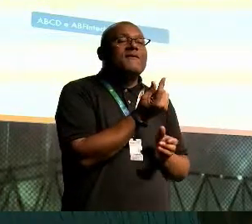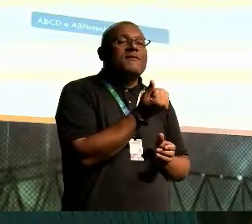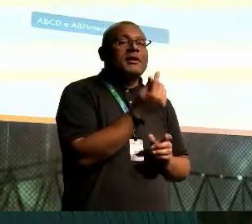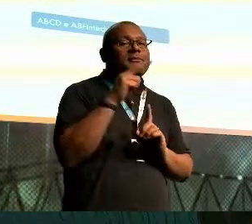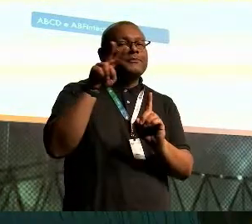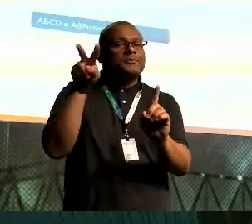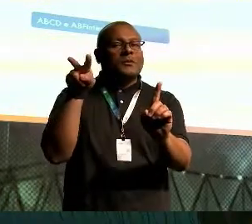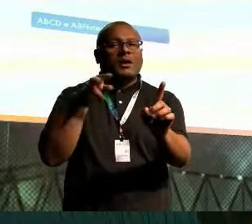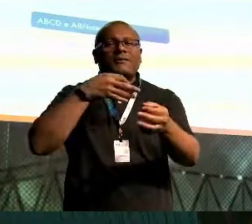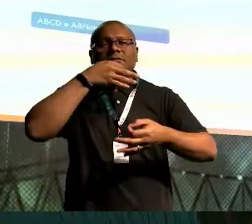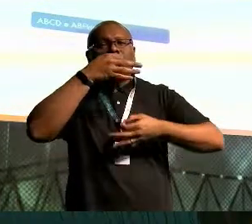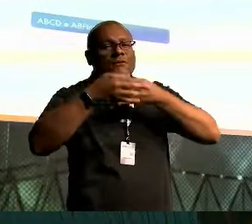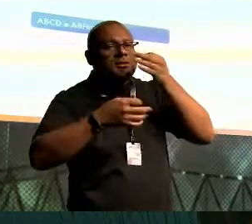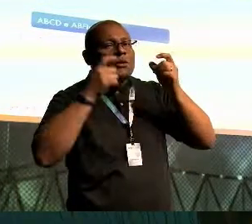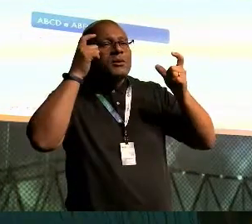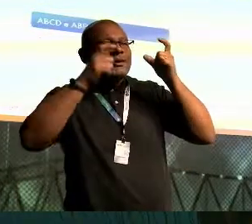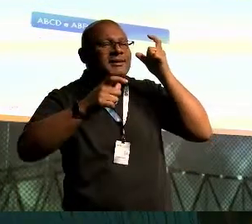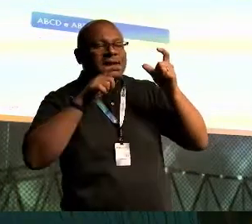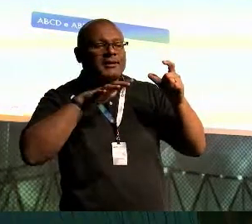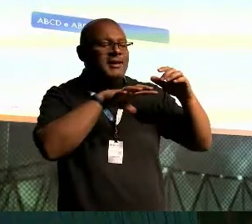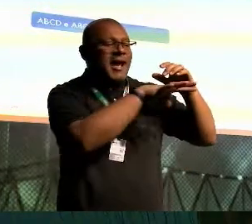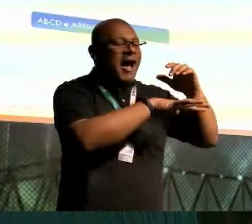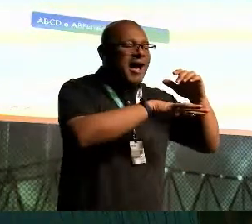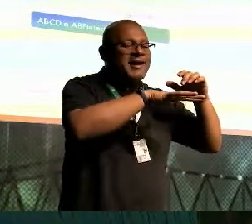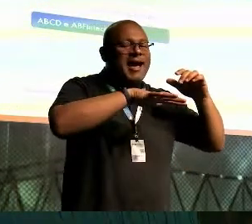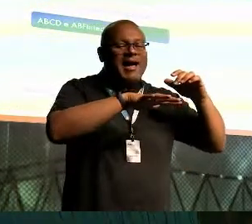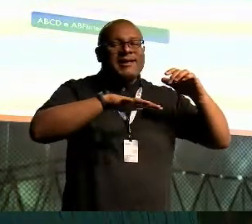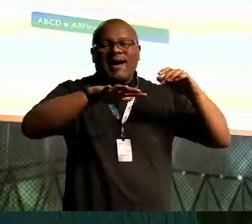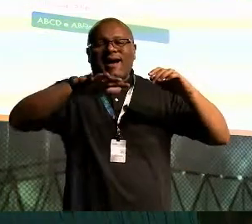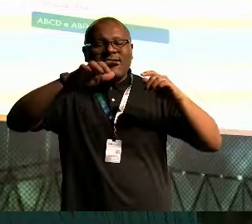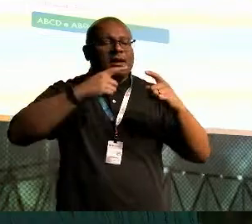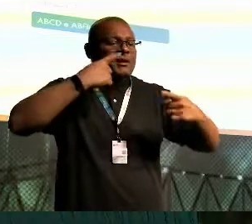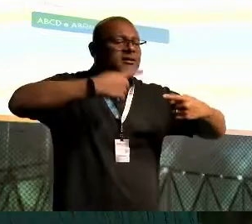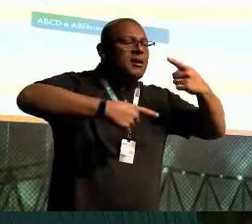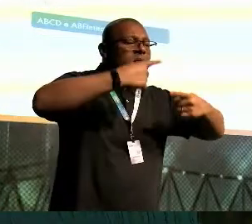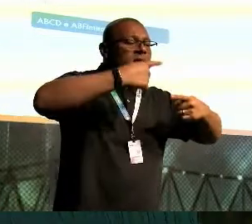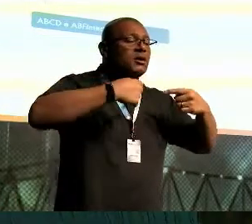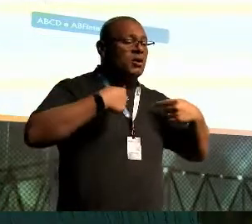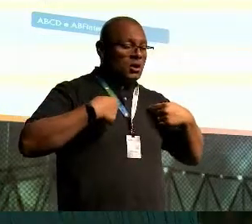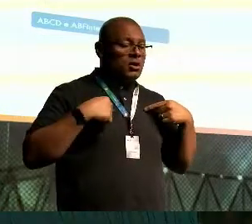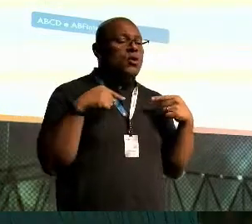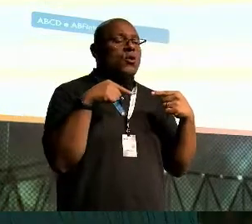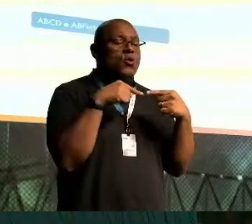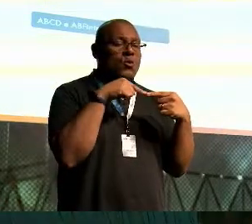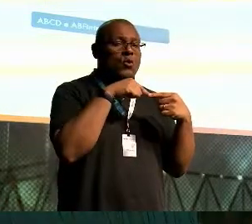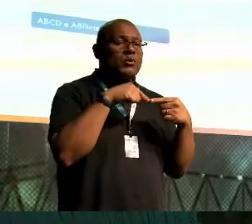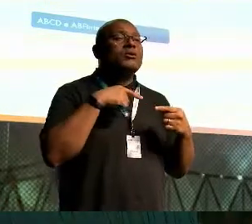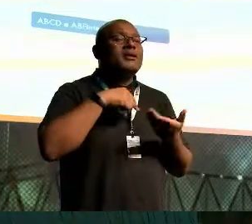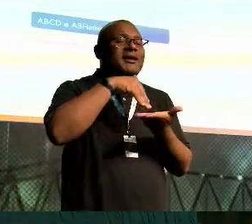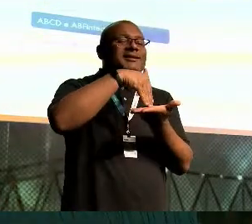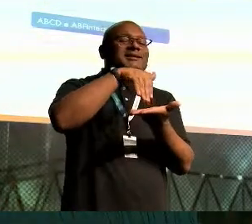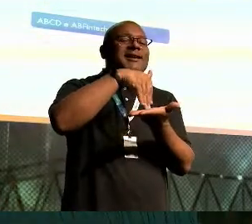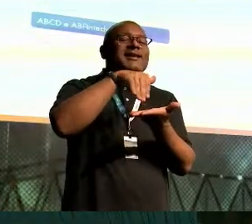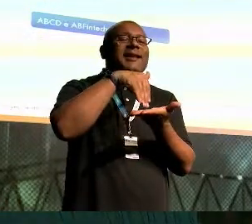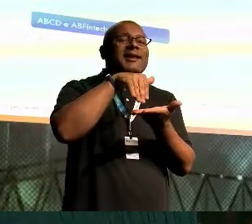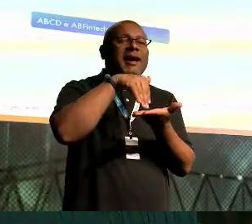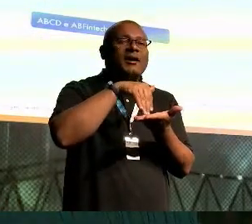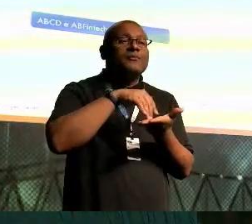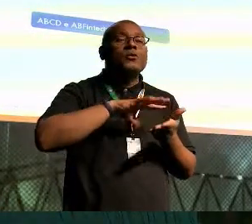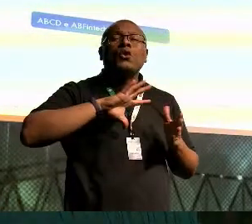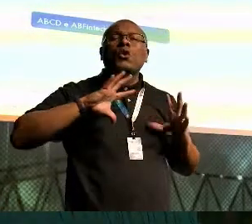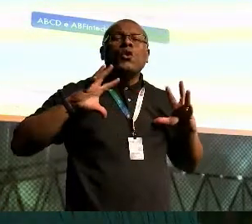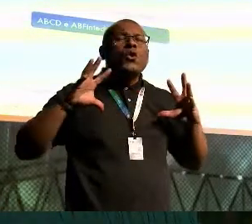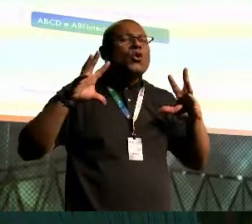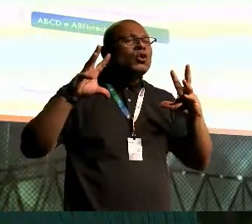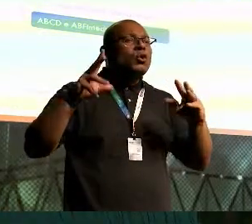de vista, defendendo seus interesses, tá? E é um pouco nisso que eu estou inserida. A gente tem o secretariado, que faz todo o